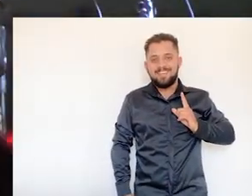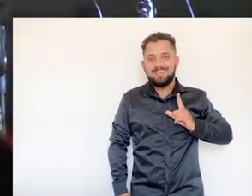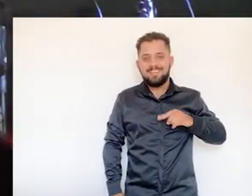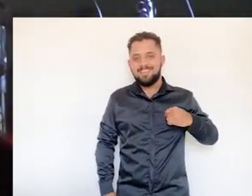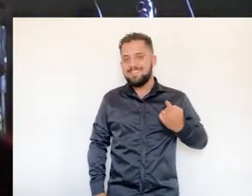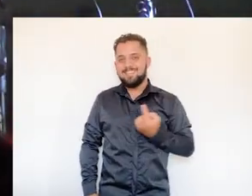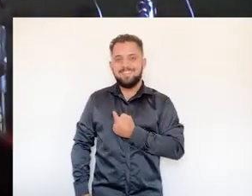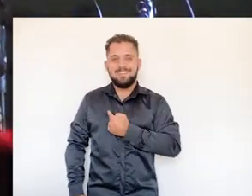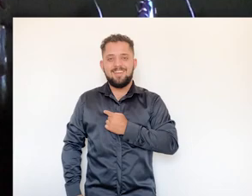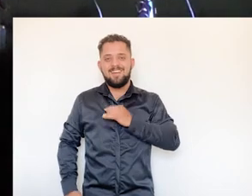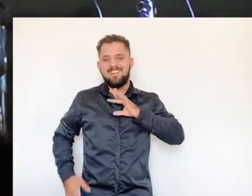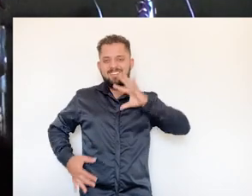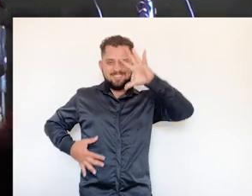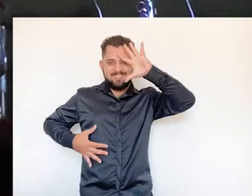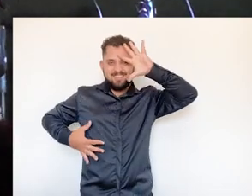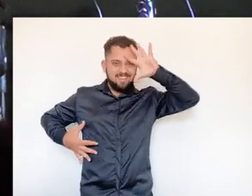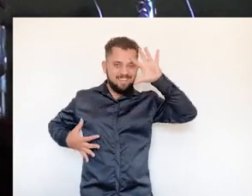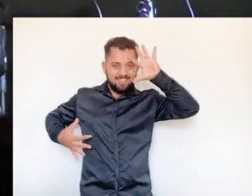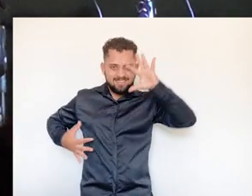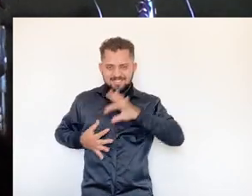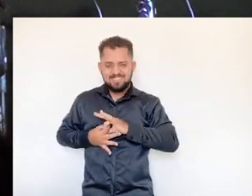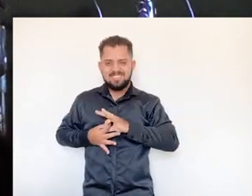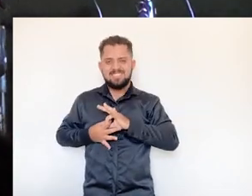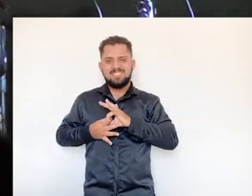acaba quase sempre